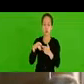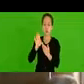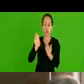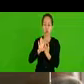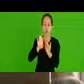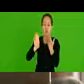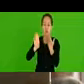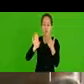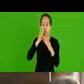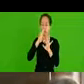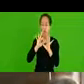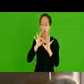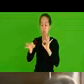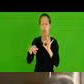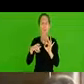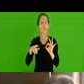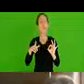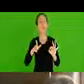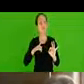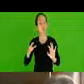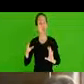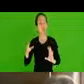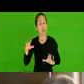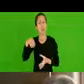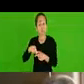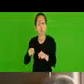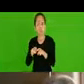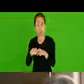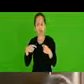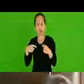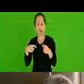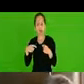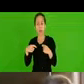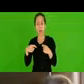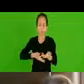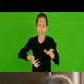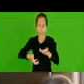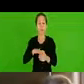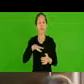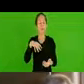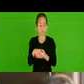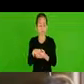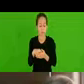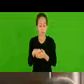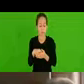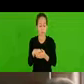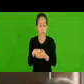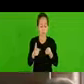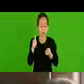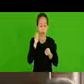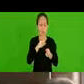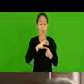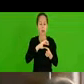colaborativa, então o esforço por produzir um relato bem enraizado, o esforço por ir